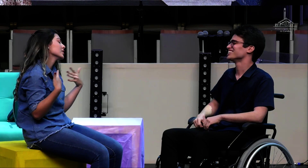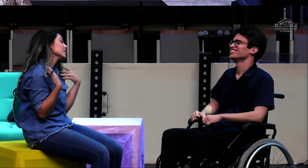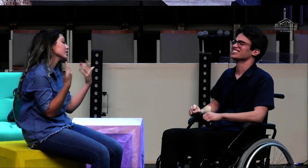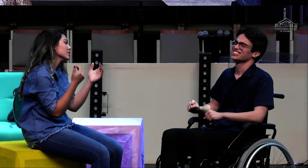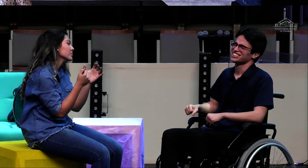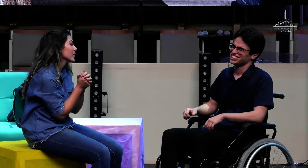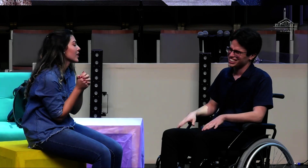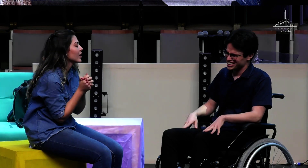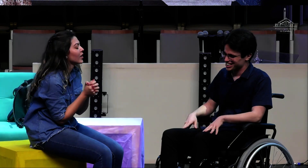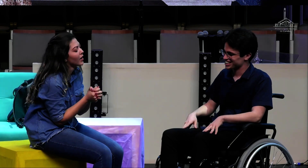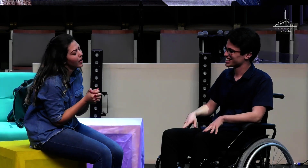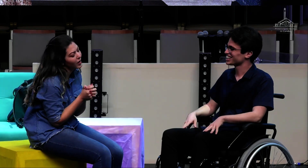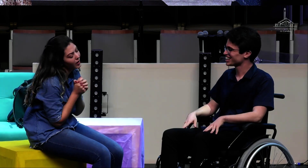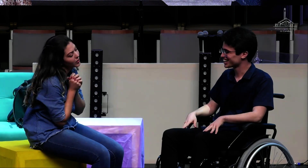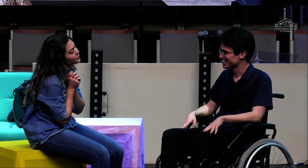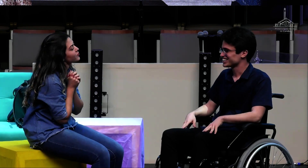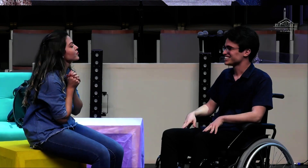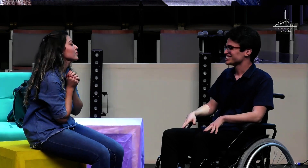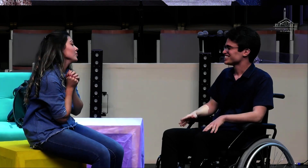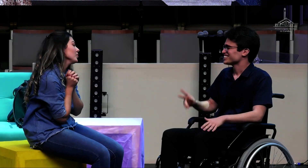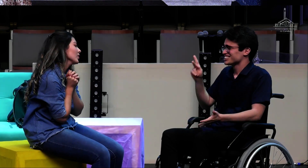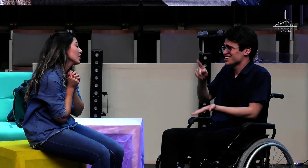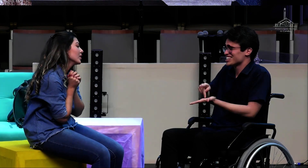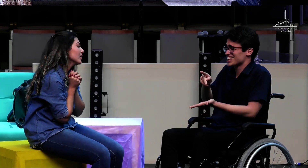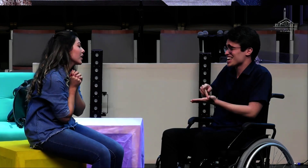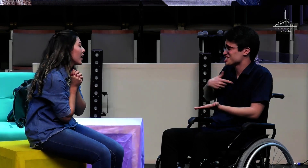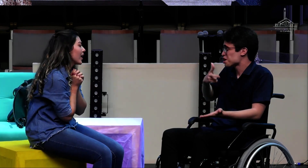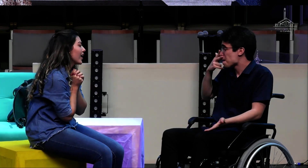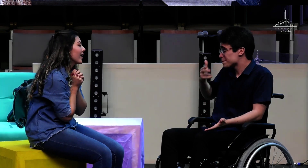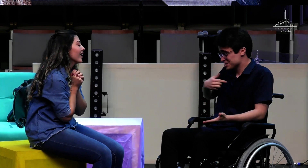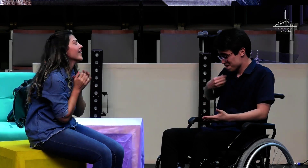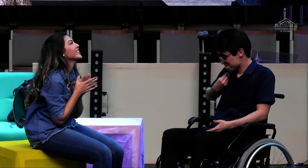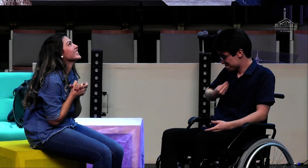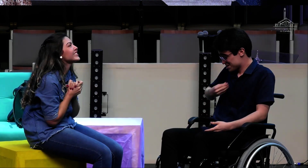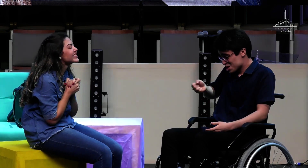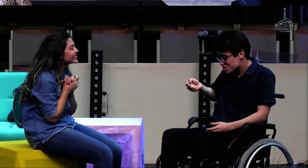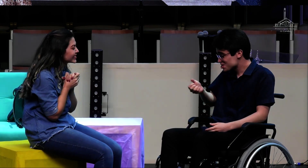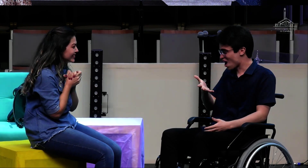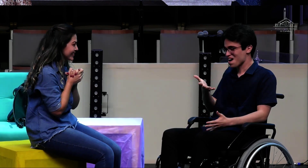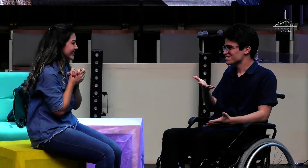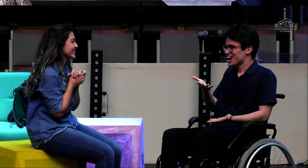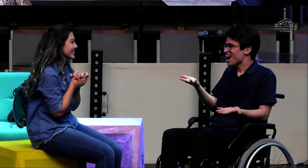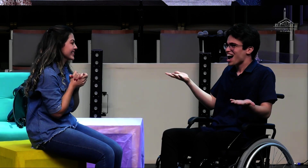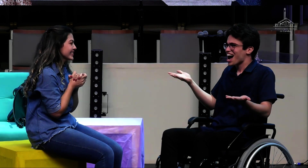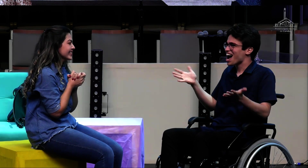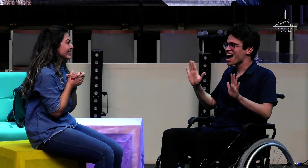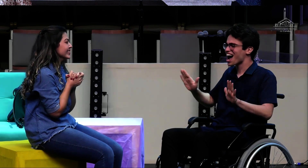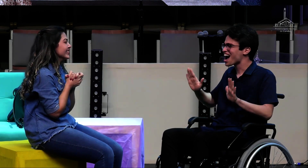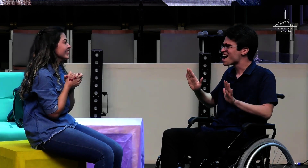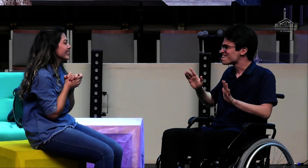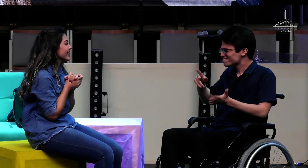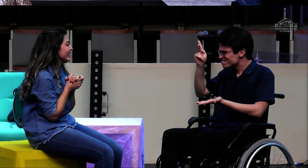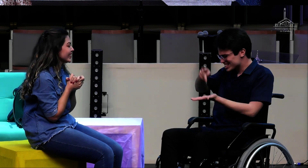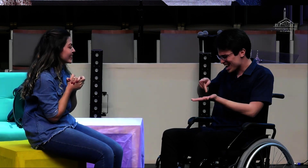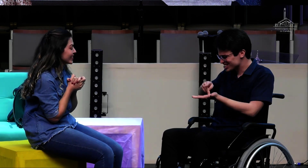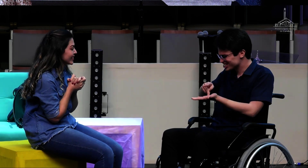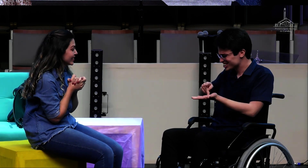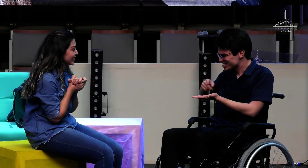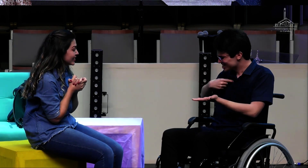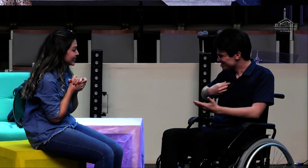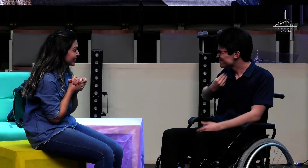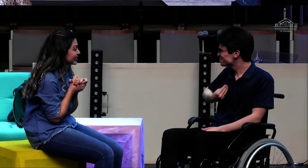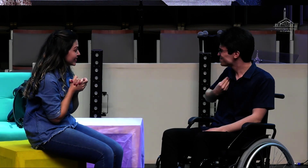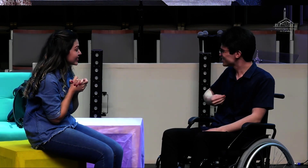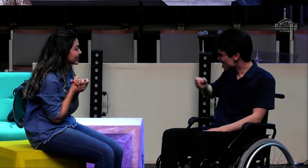eu fico feliz, alegre. Foi como se eu tivesse renascido hoje. Mas não foi.